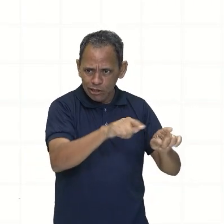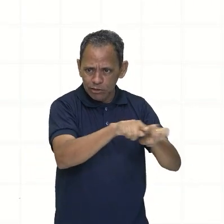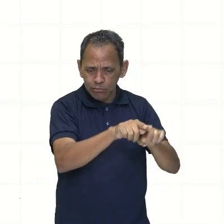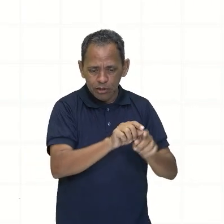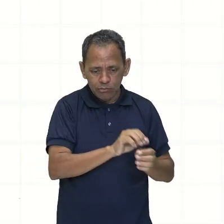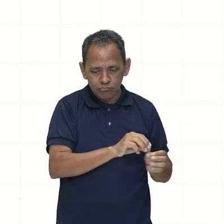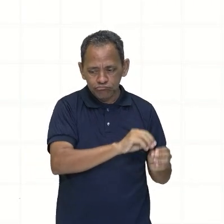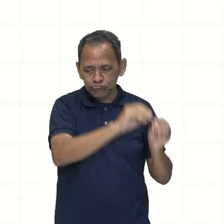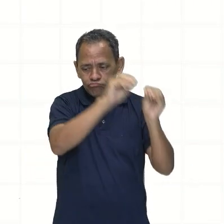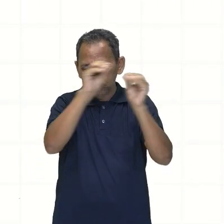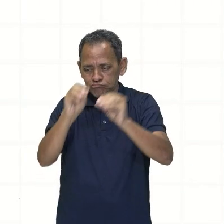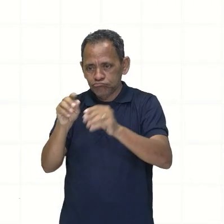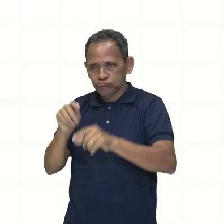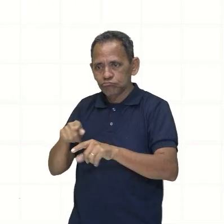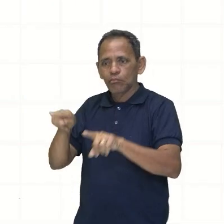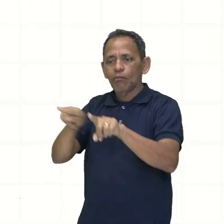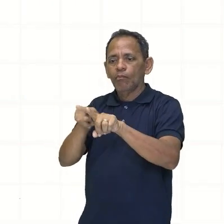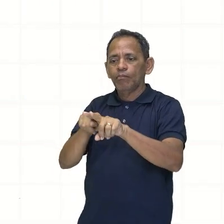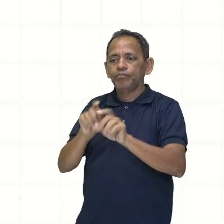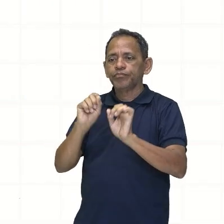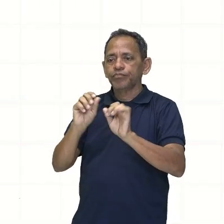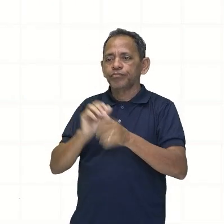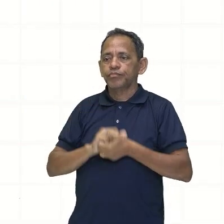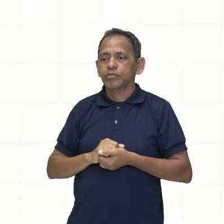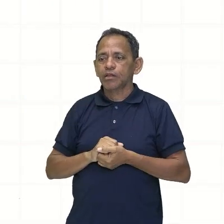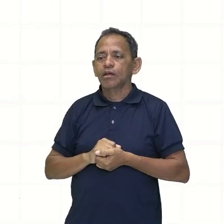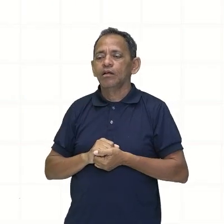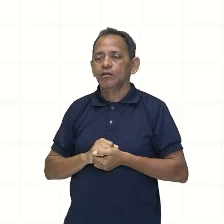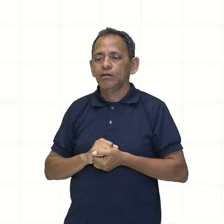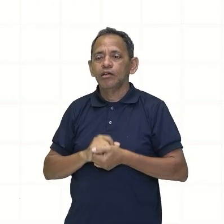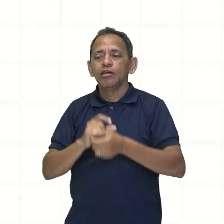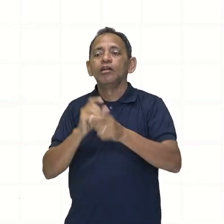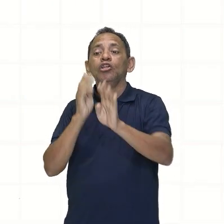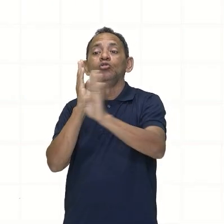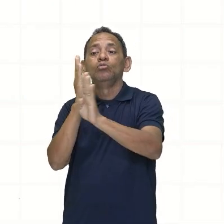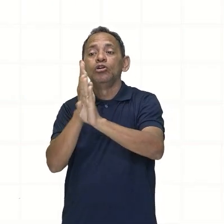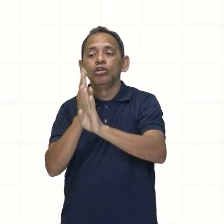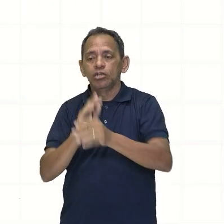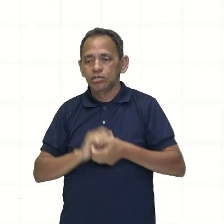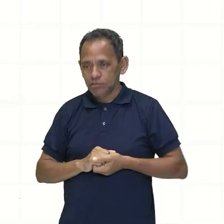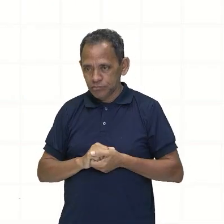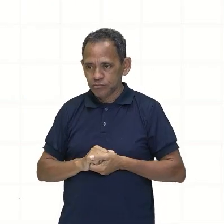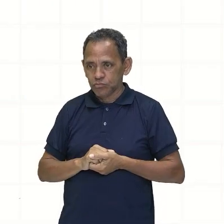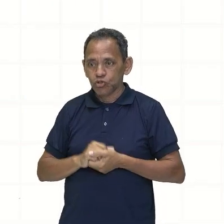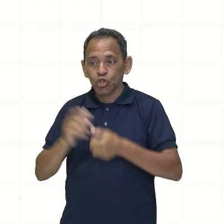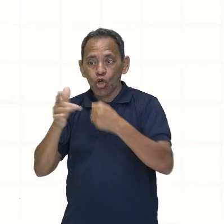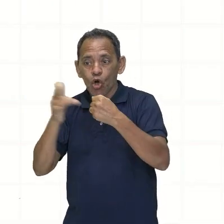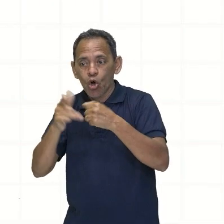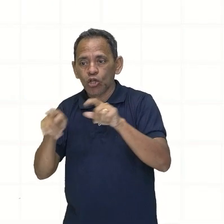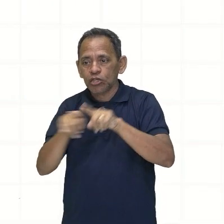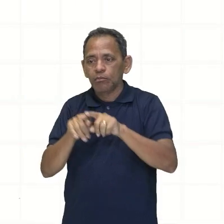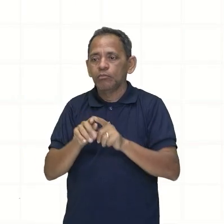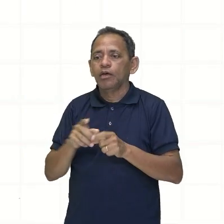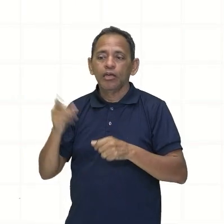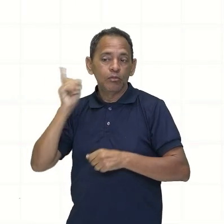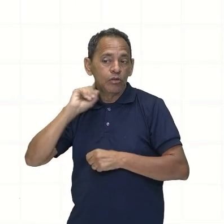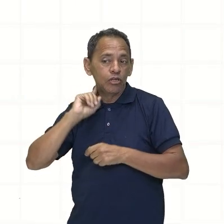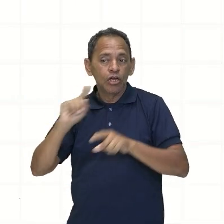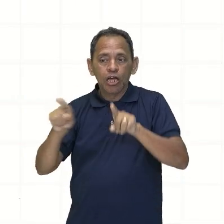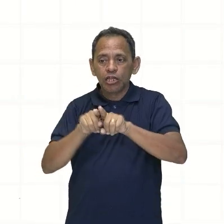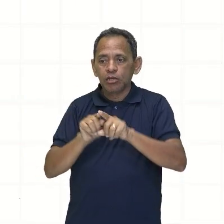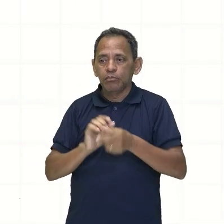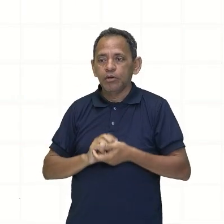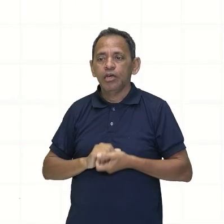primeiro deles, eu destaquei aqui para vocês a descoberta do ouro, né? Minas Gerais, ali Goiás, Mato Grosso, durante o século